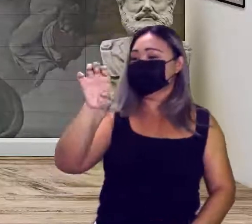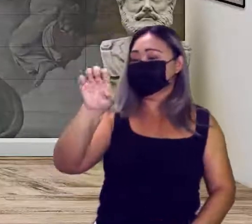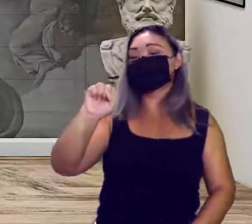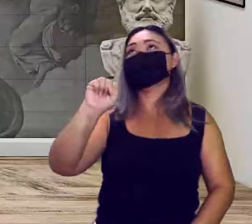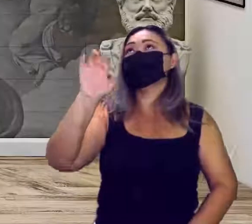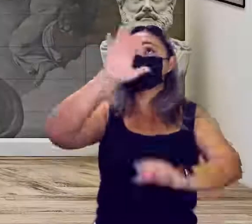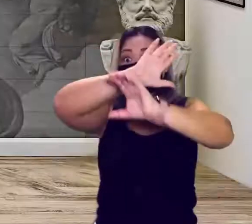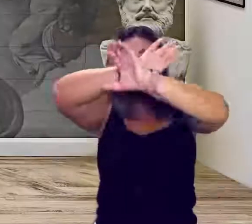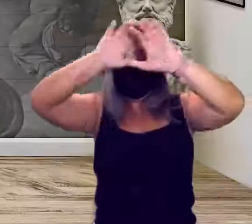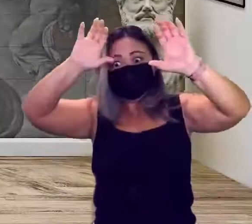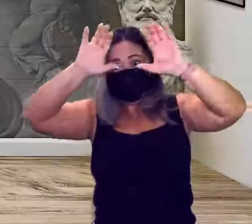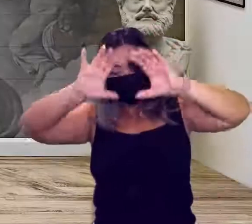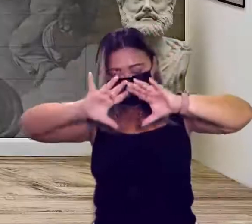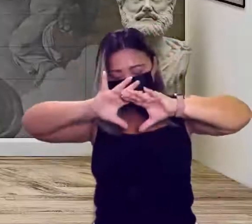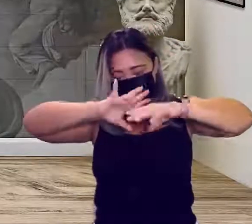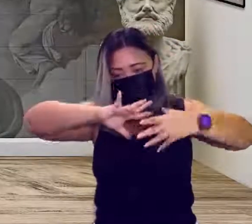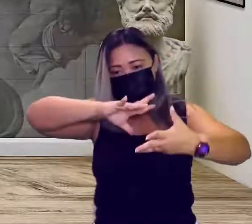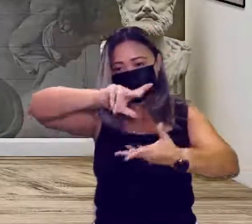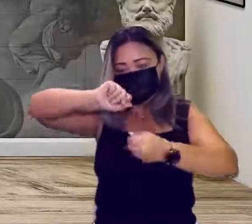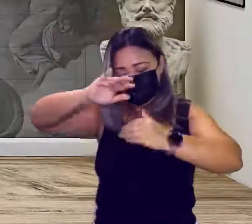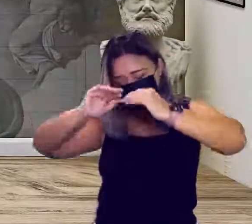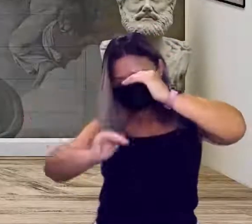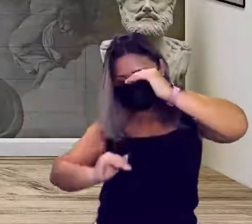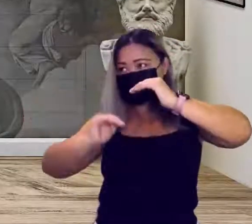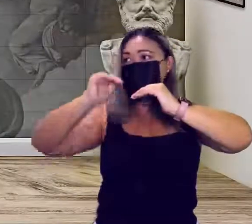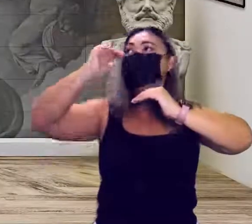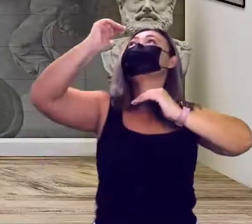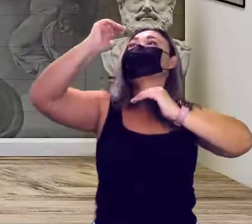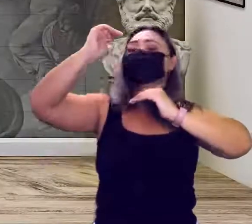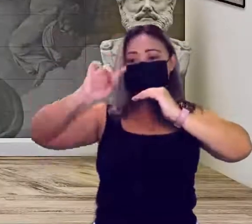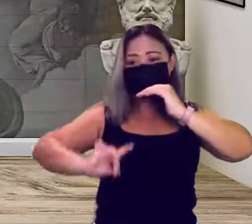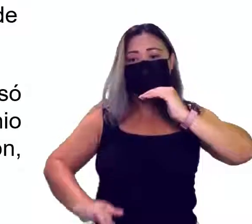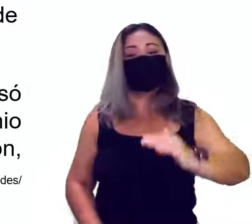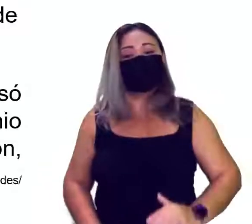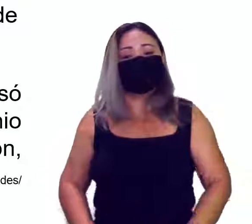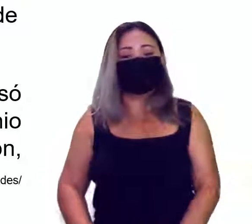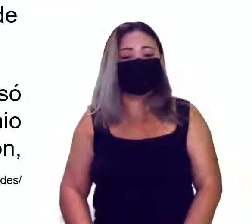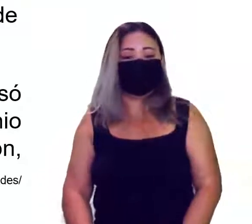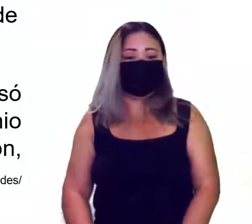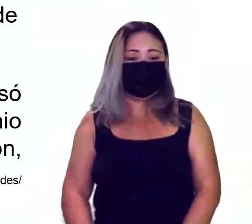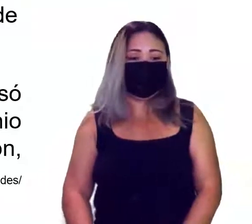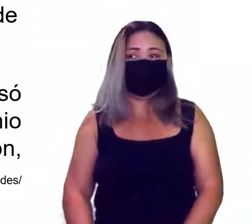do céu e a terra, acima e abaixo. Vamos lá, continuando, olha aí.